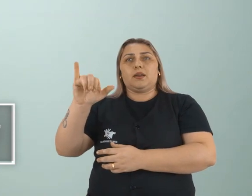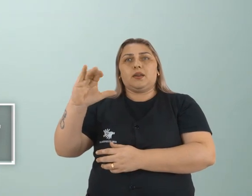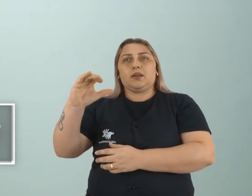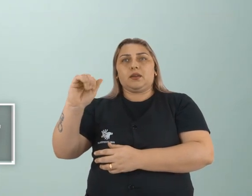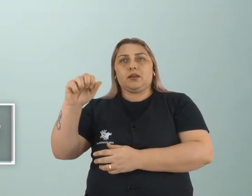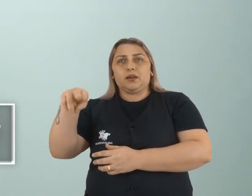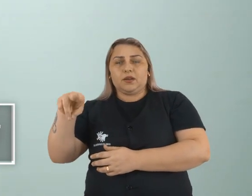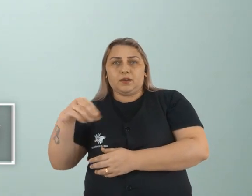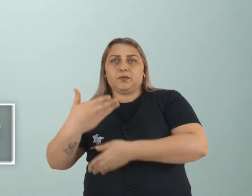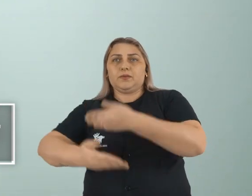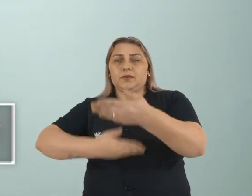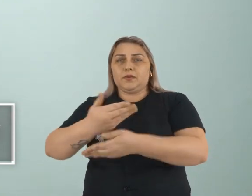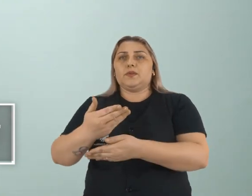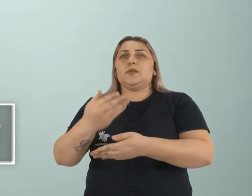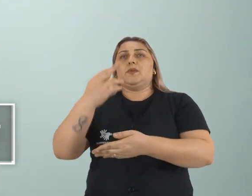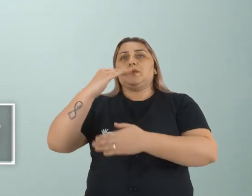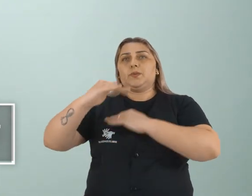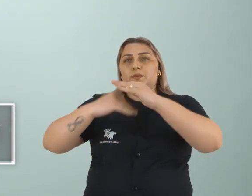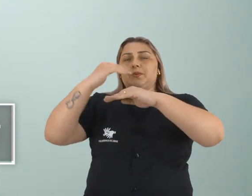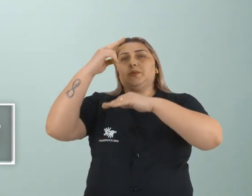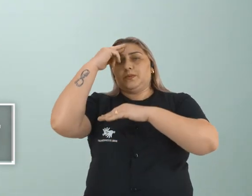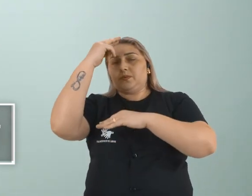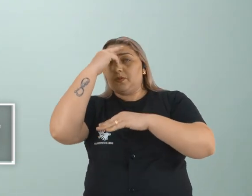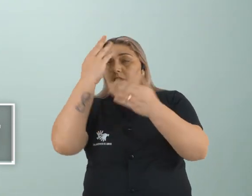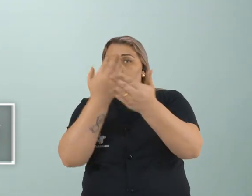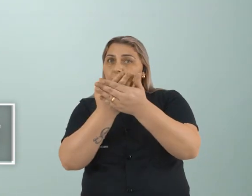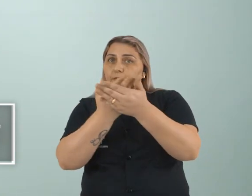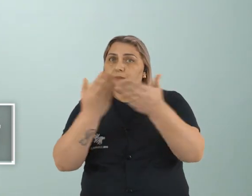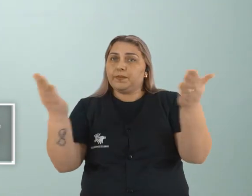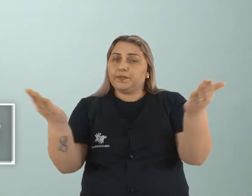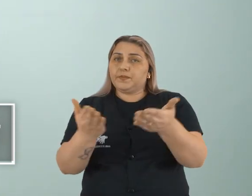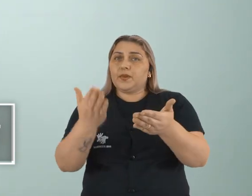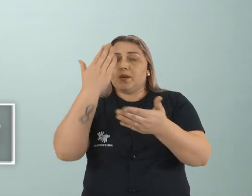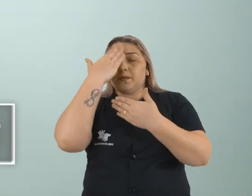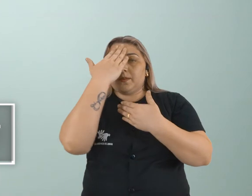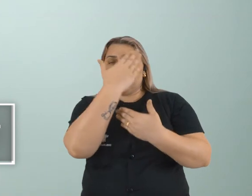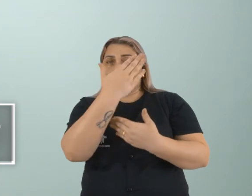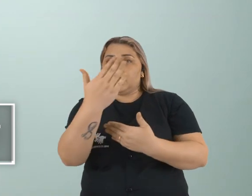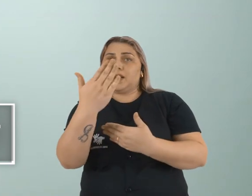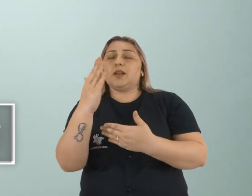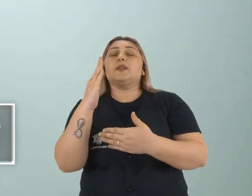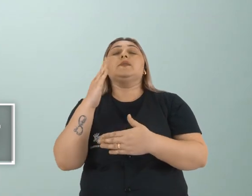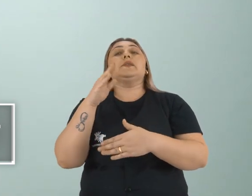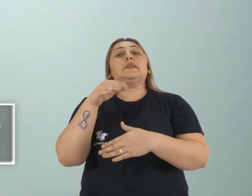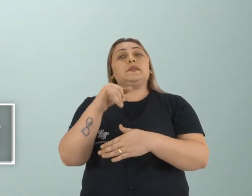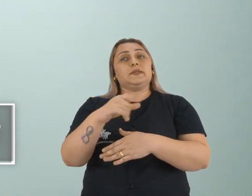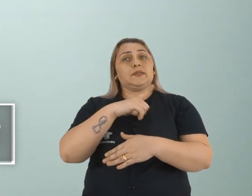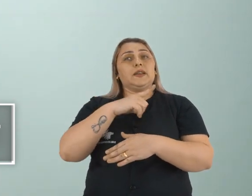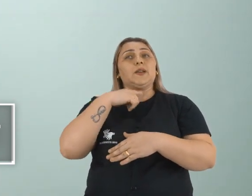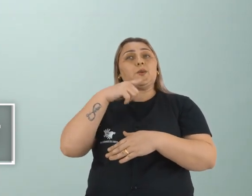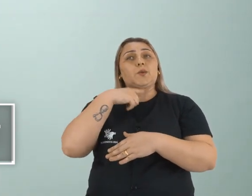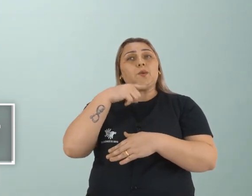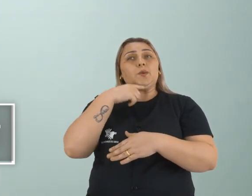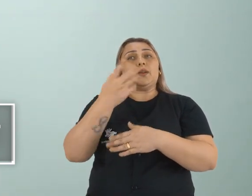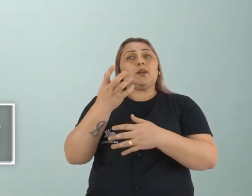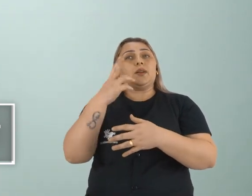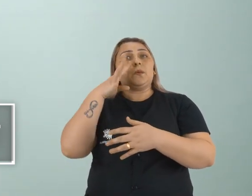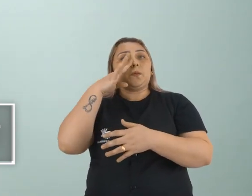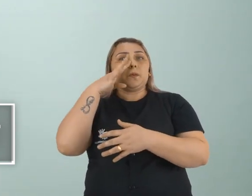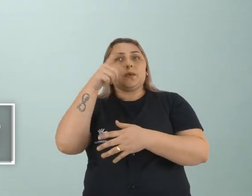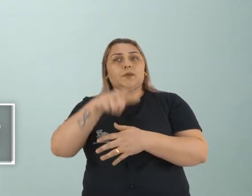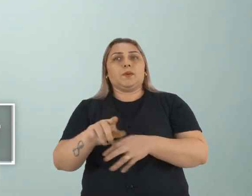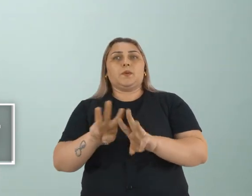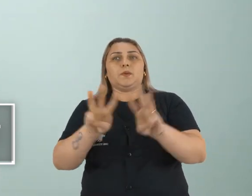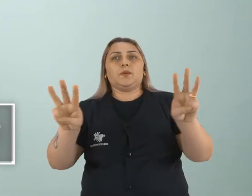histórico. Tá certo? Então, essa foi a aula de hoje. Muito obrigada se você ficou até aqui. Se você tem dúvidas, se você quer assistir de novo,